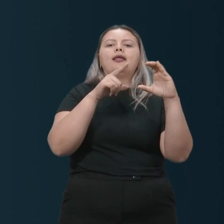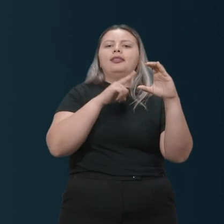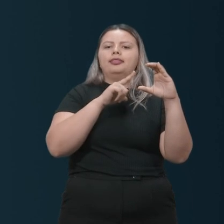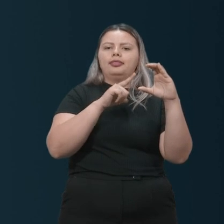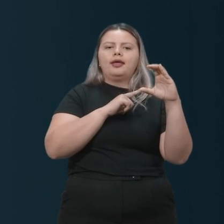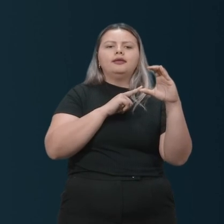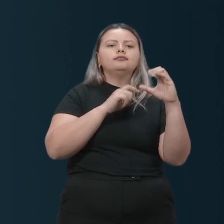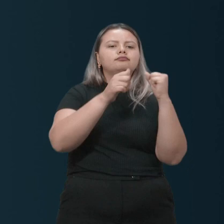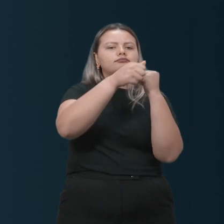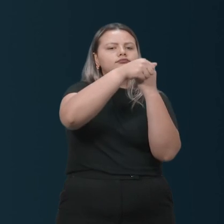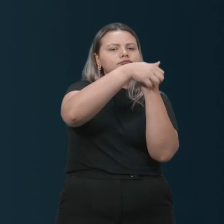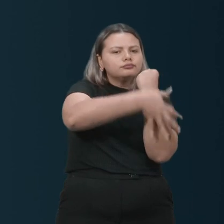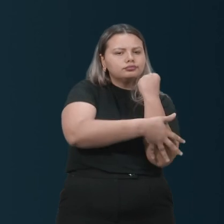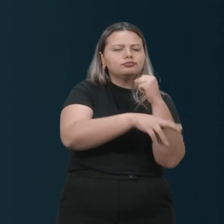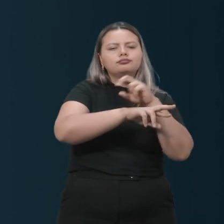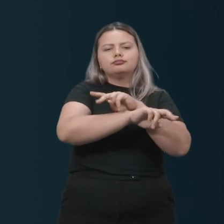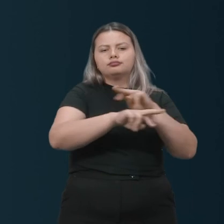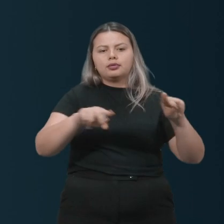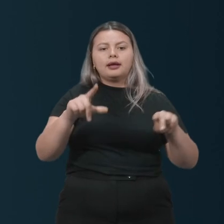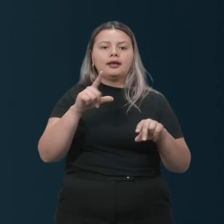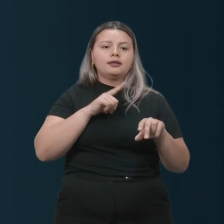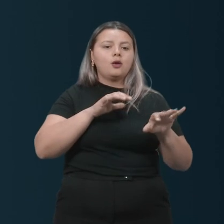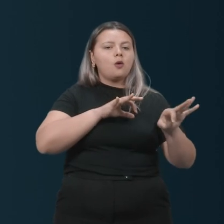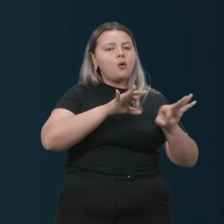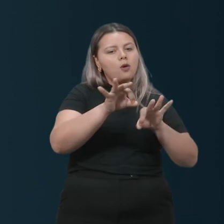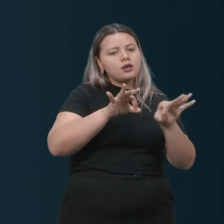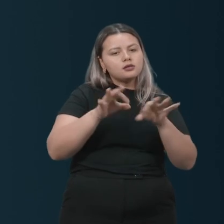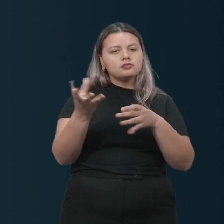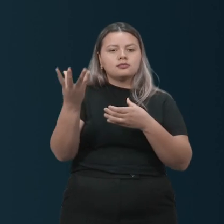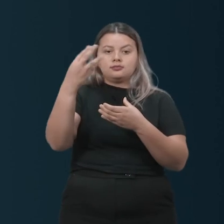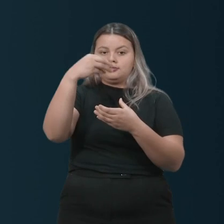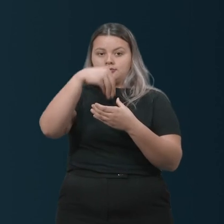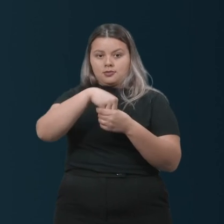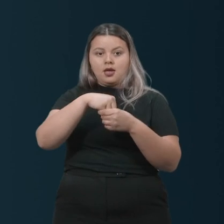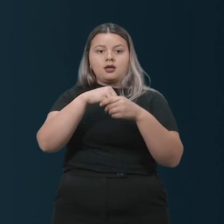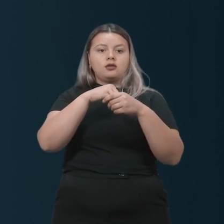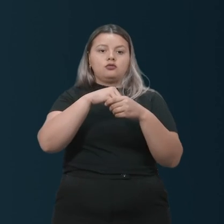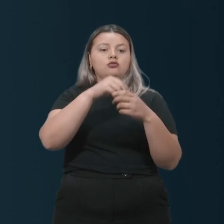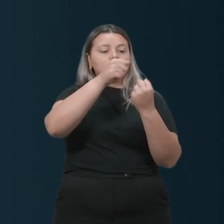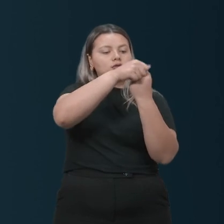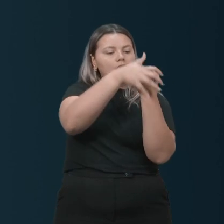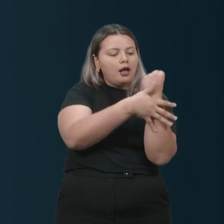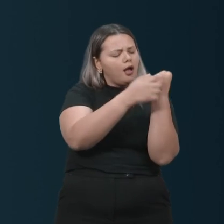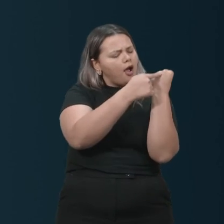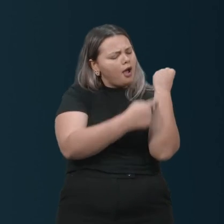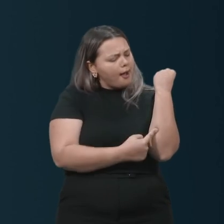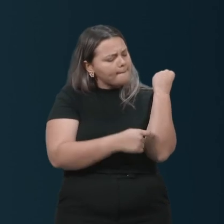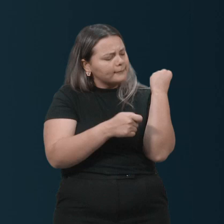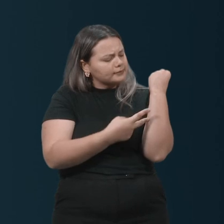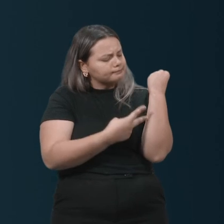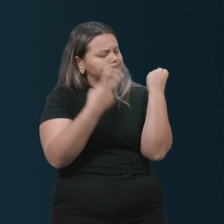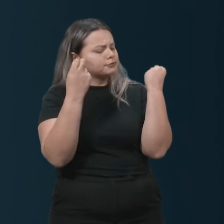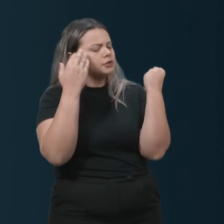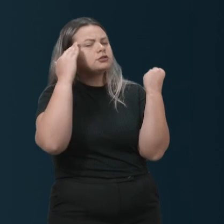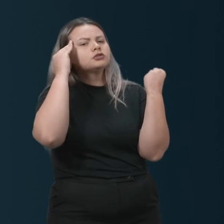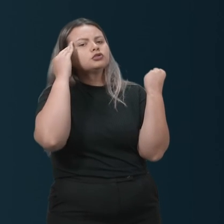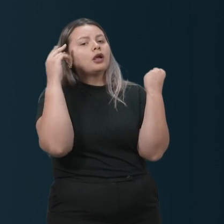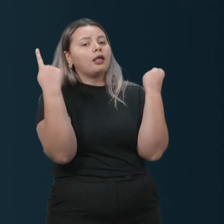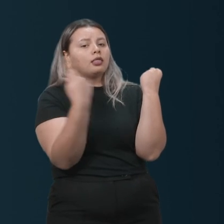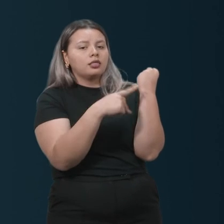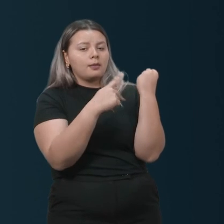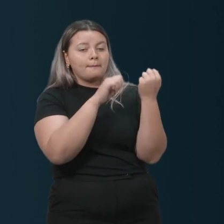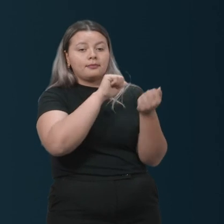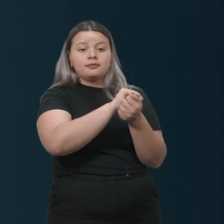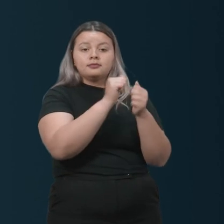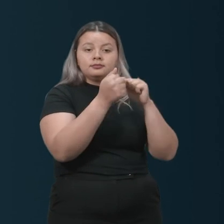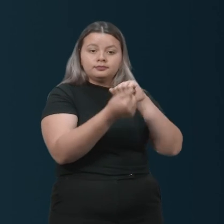várias outras. E além dessa organização do sistema nervoso, é importante que você entenda que a capacidade